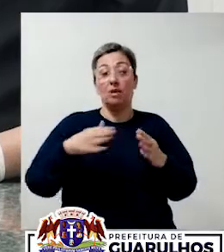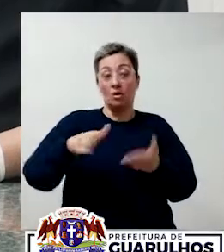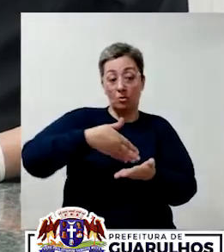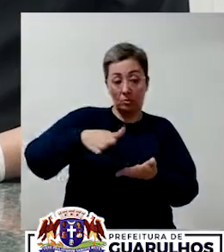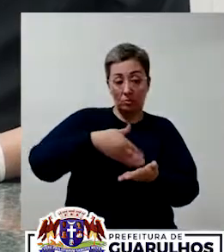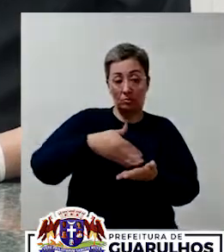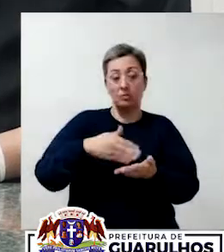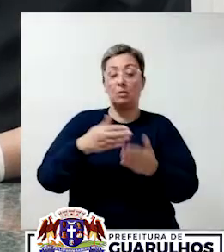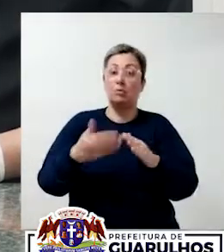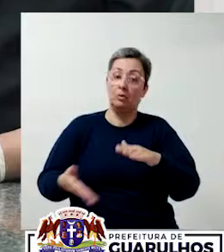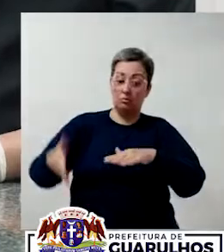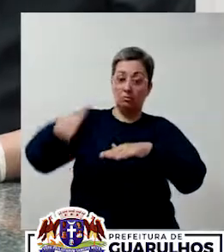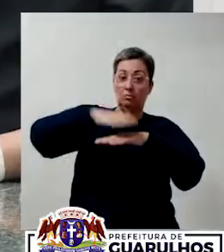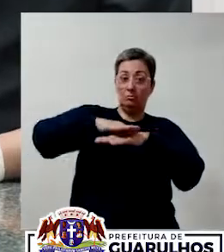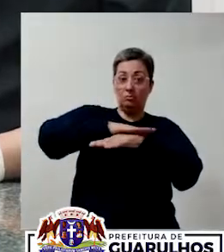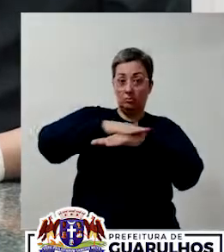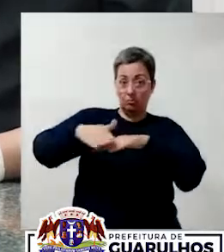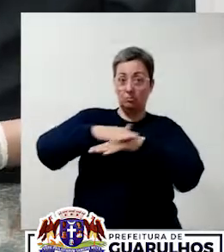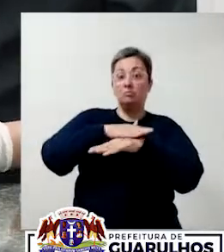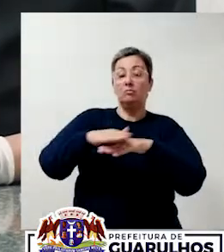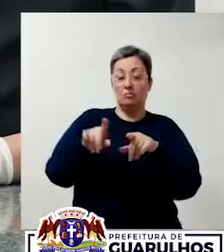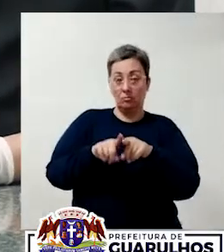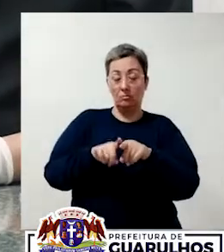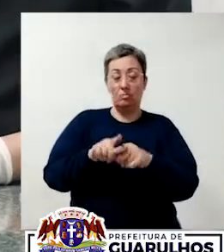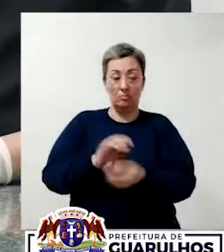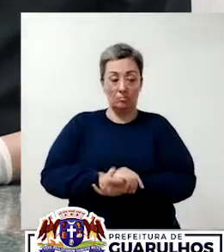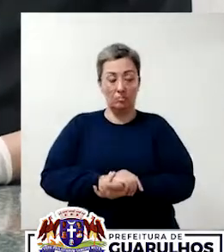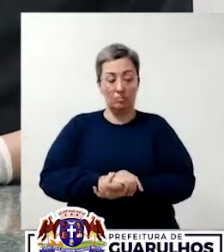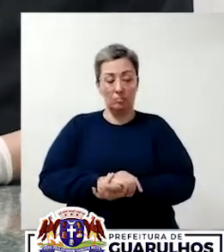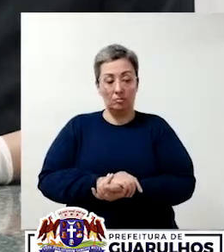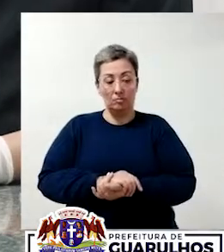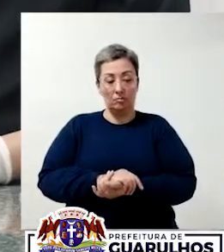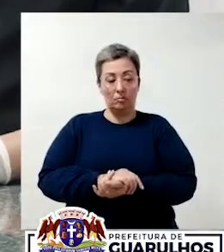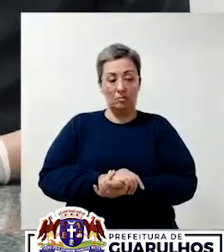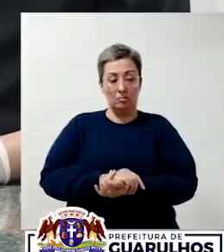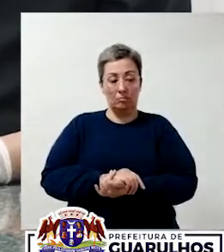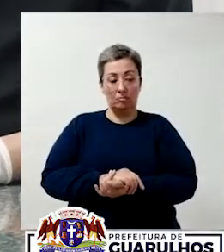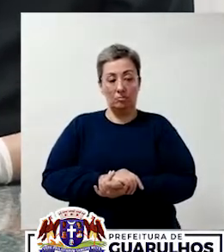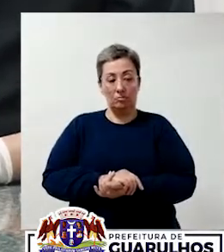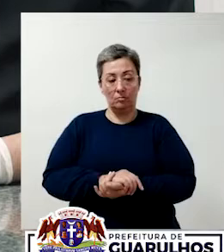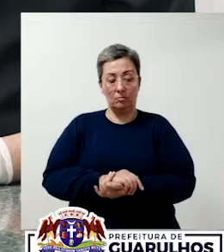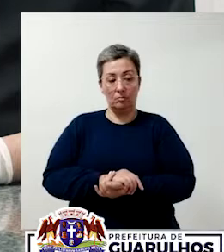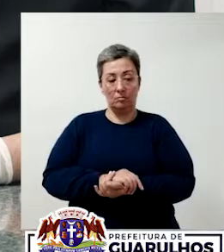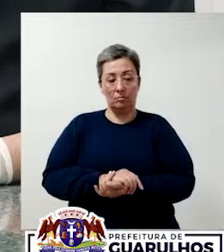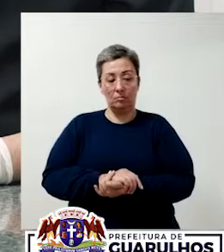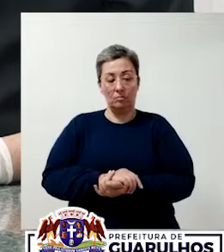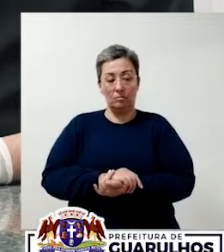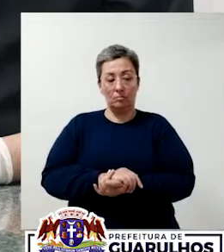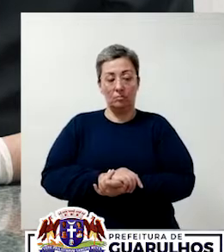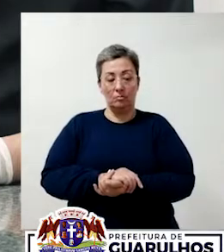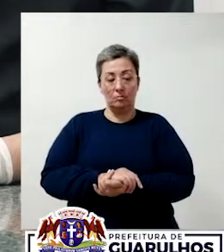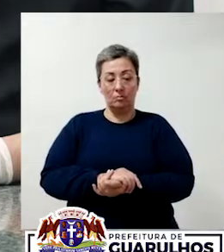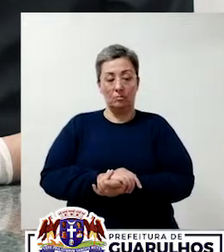Maroli, ela corta ao meio, coloca recheio e aí depois vai finalizar em cima também.